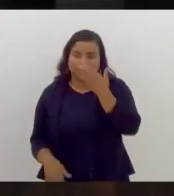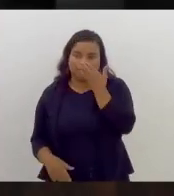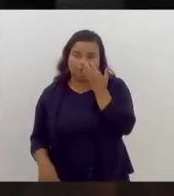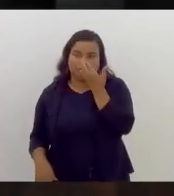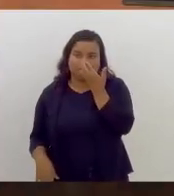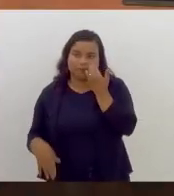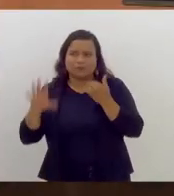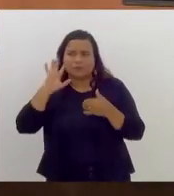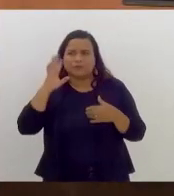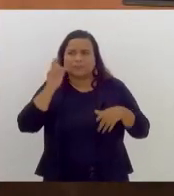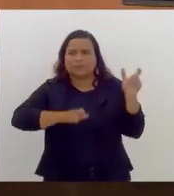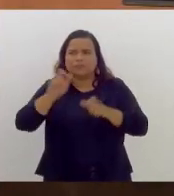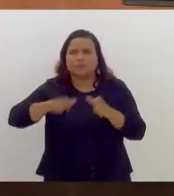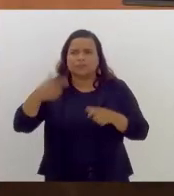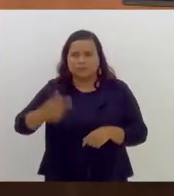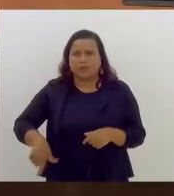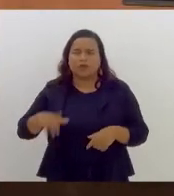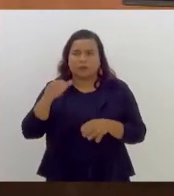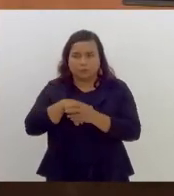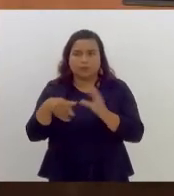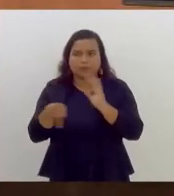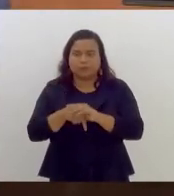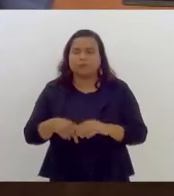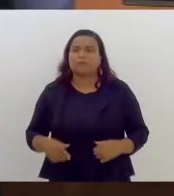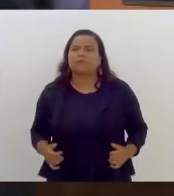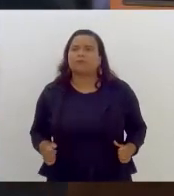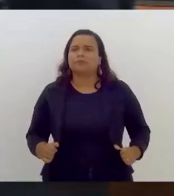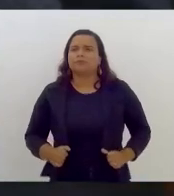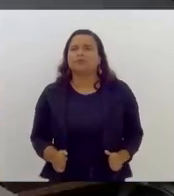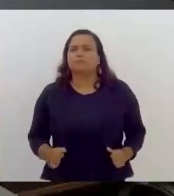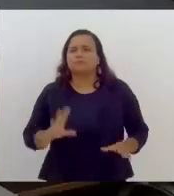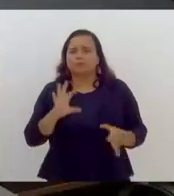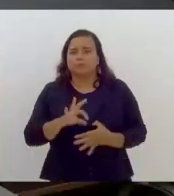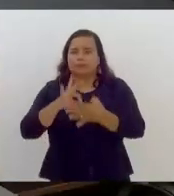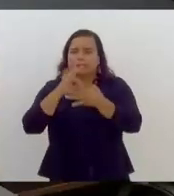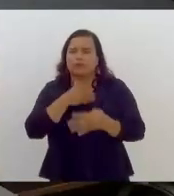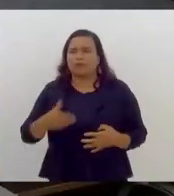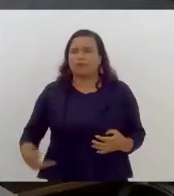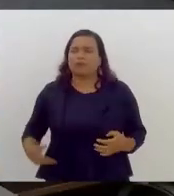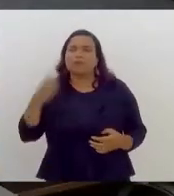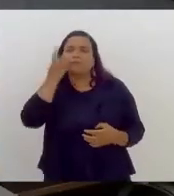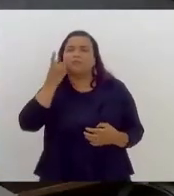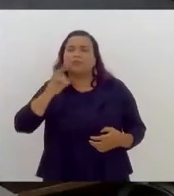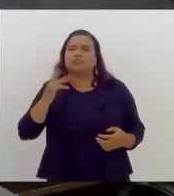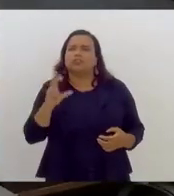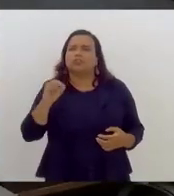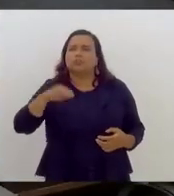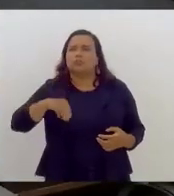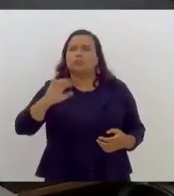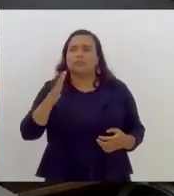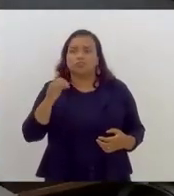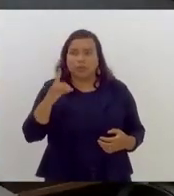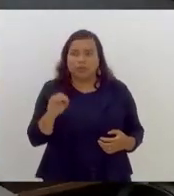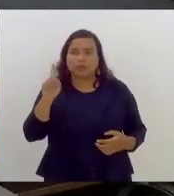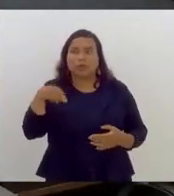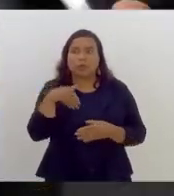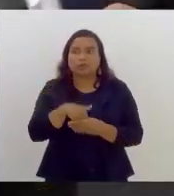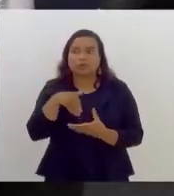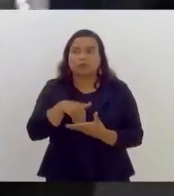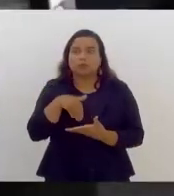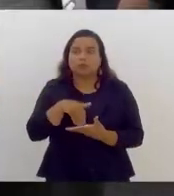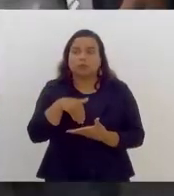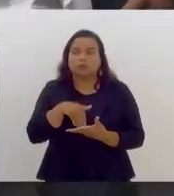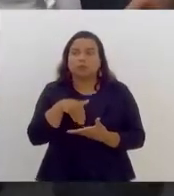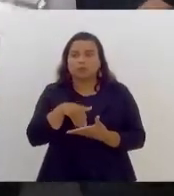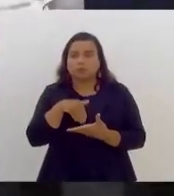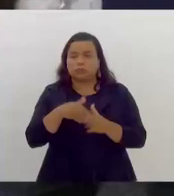demais fossem objeto agora de votação. Pela liderança do governo, deputado Chico Machado. Esse é o último. Senhor presidente, é voto... o último